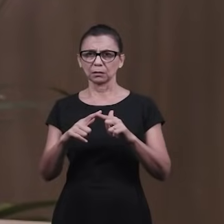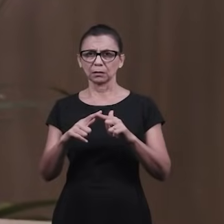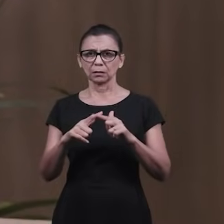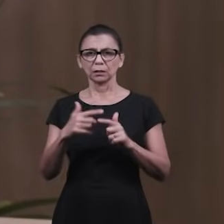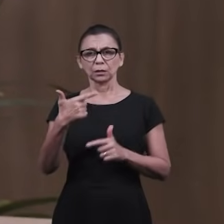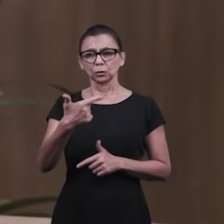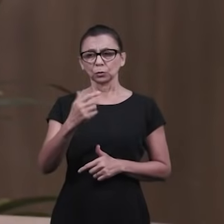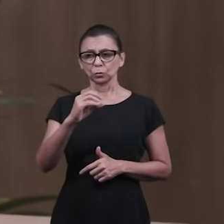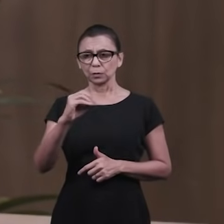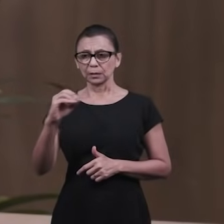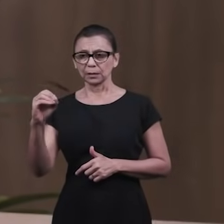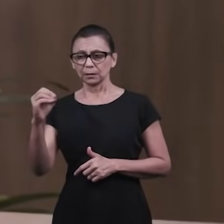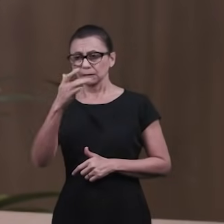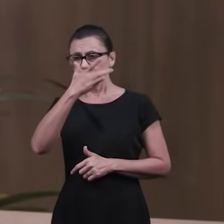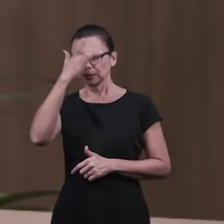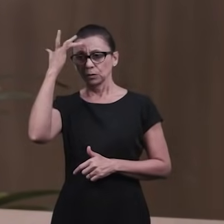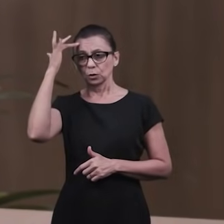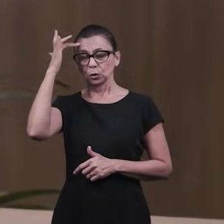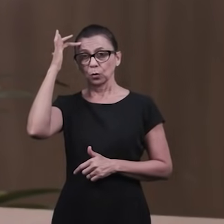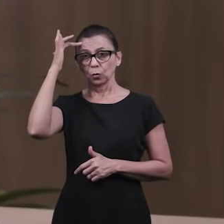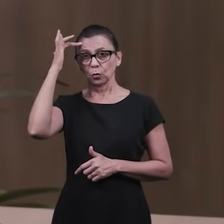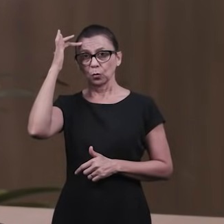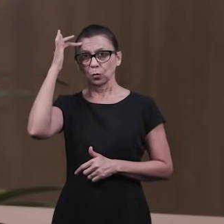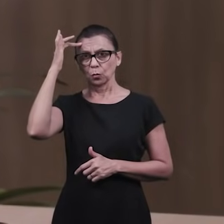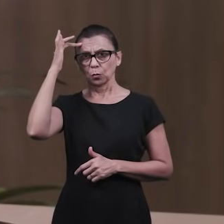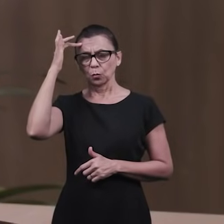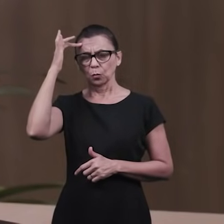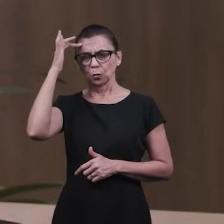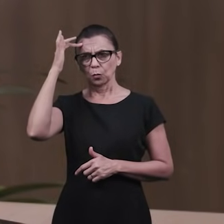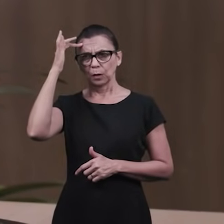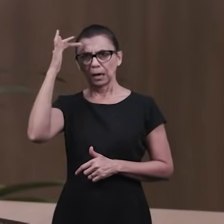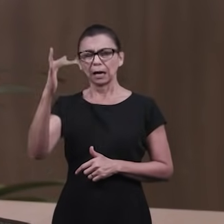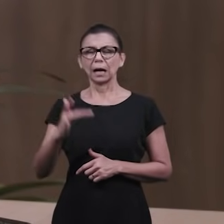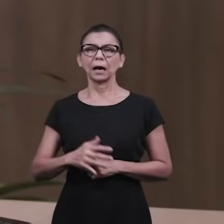você multiplica esse número para 8 mil.